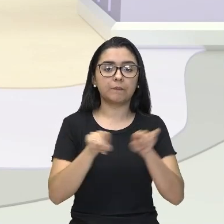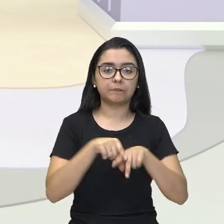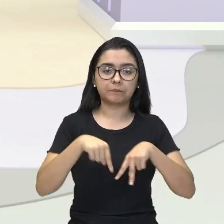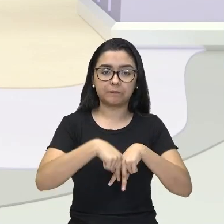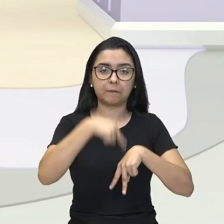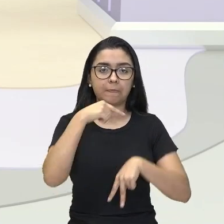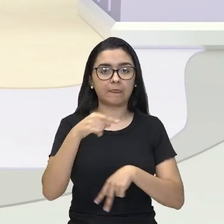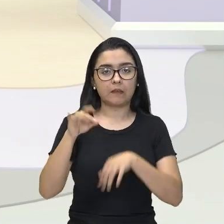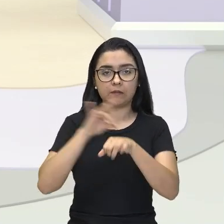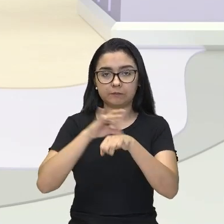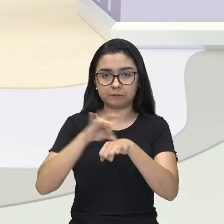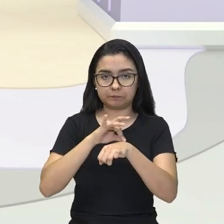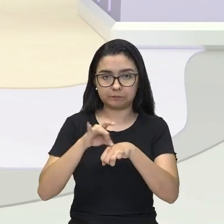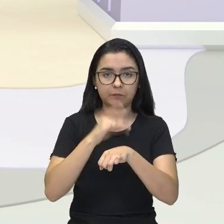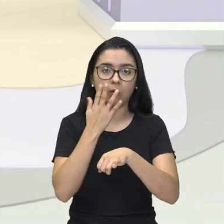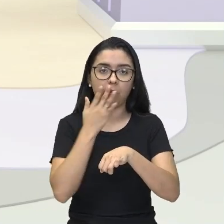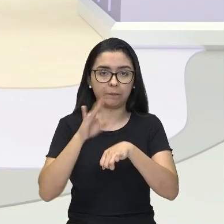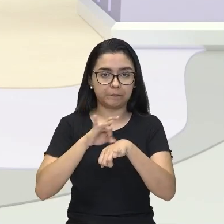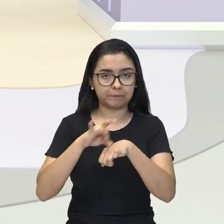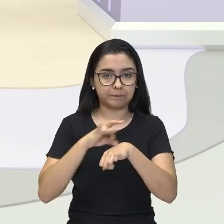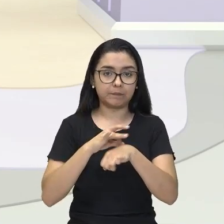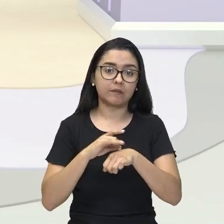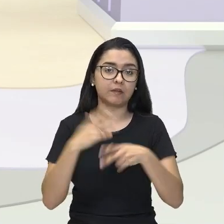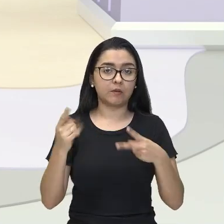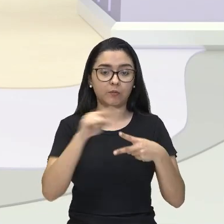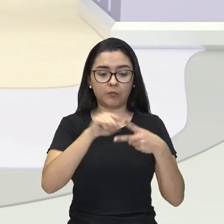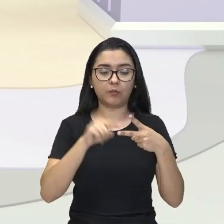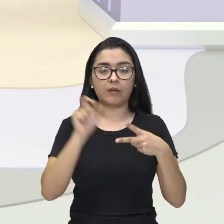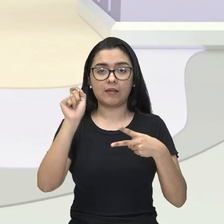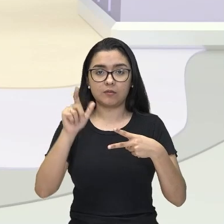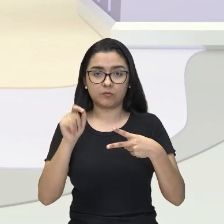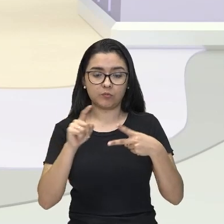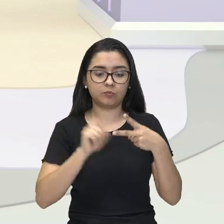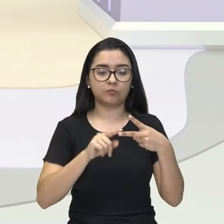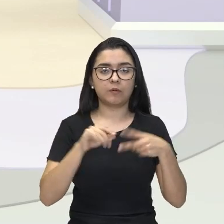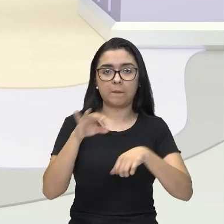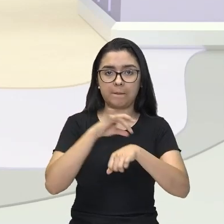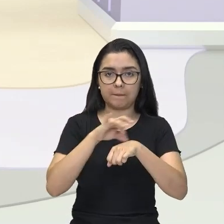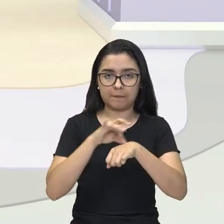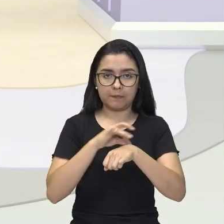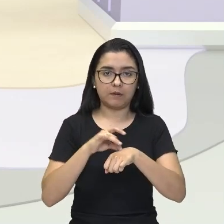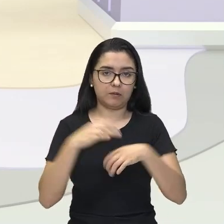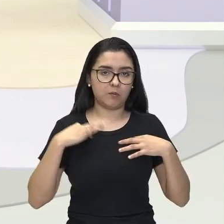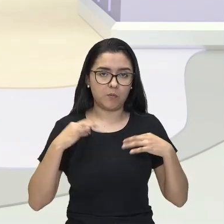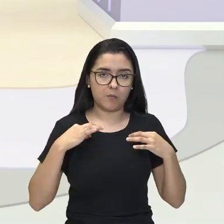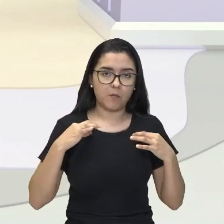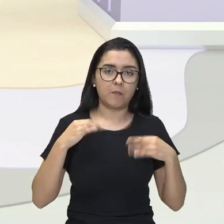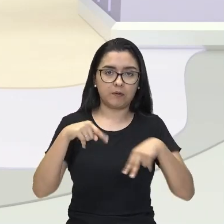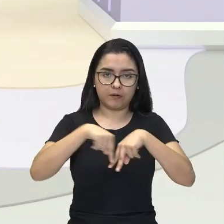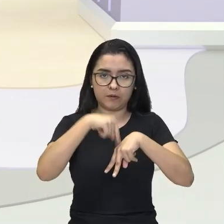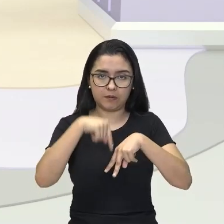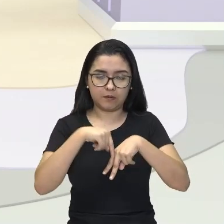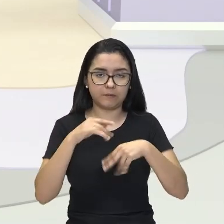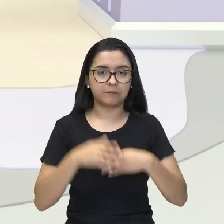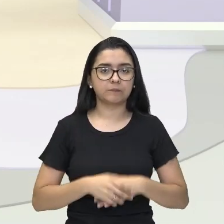preta. Então, esse é o uniforme, são as cores que indicam que é um professor ministrante. Quando vem um professor